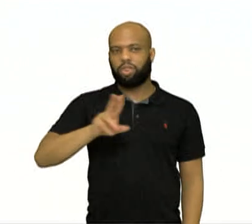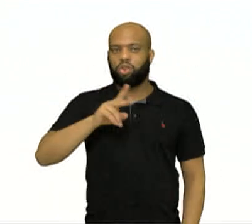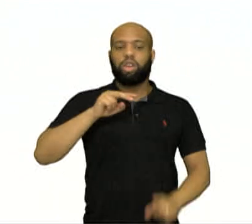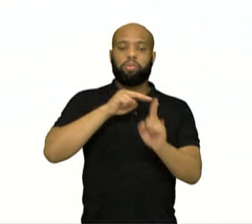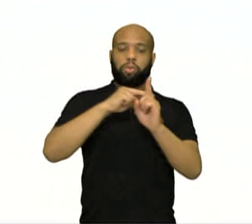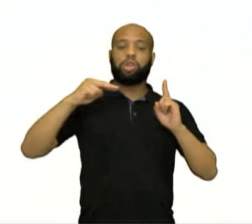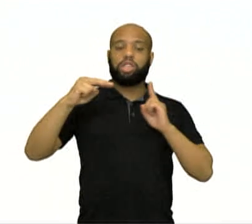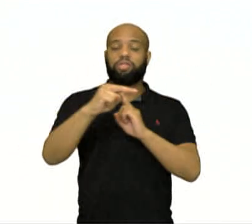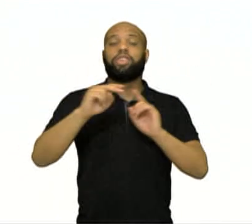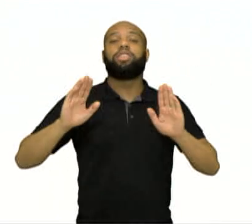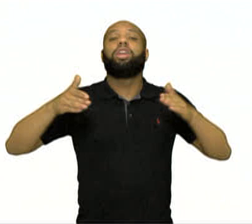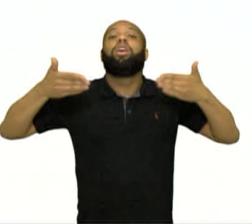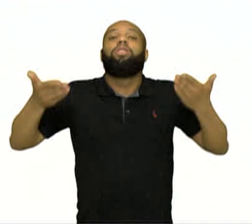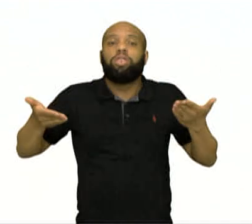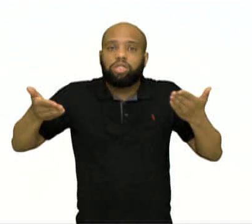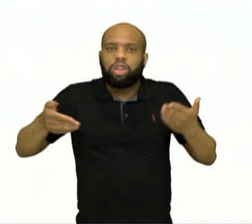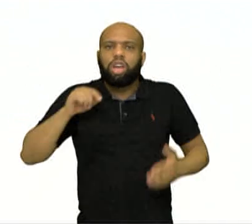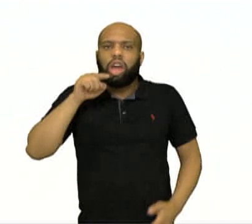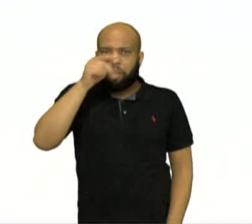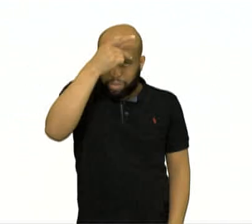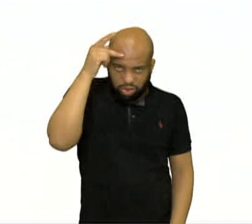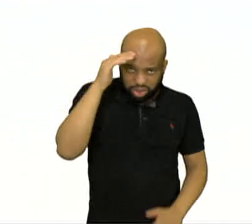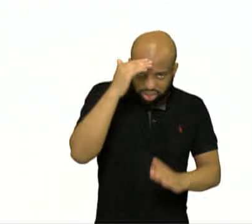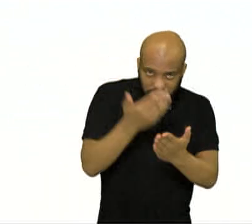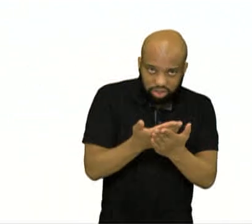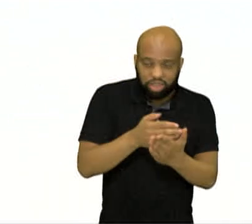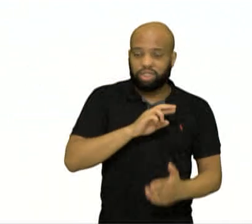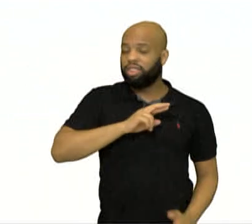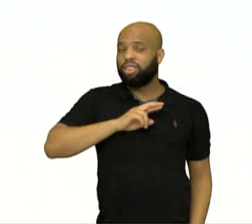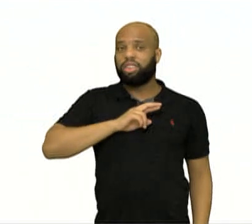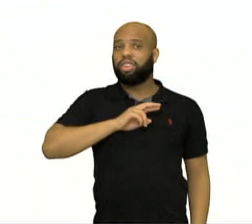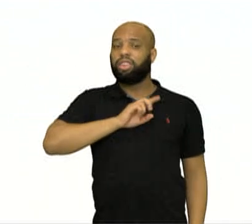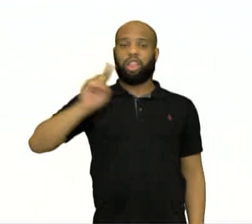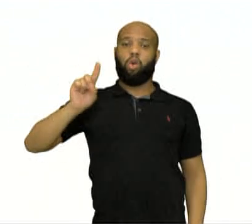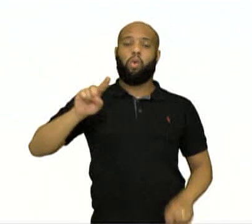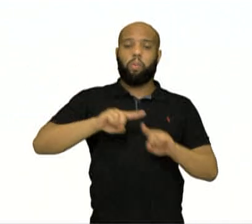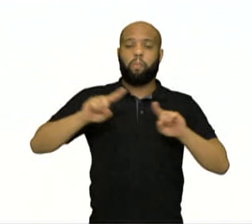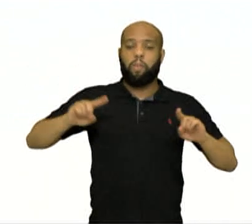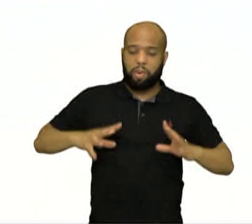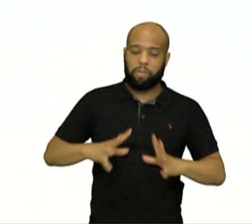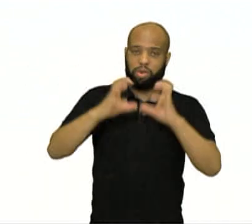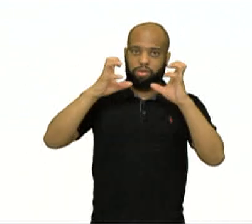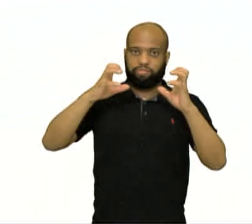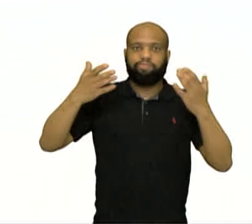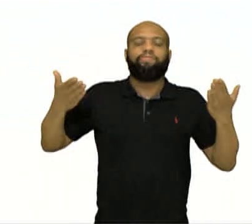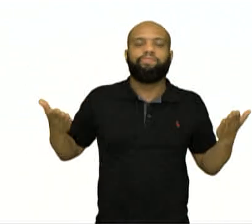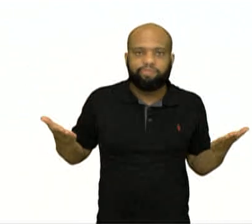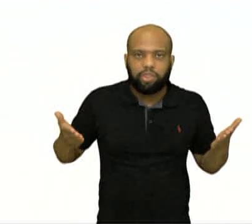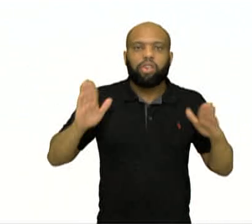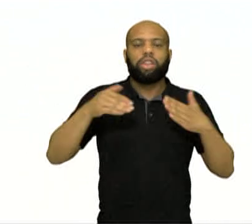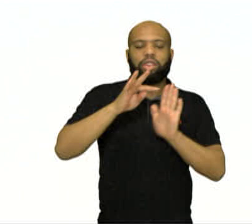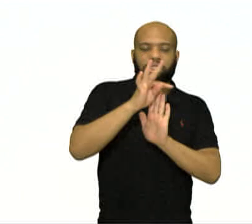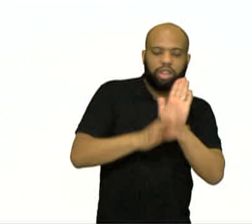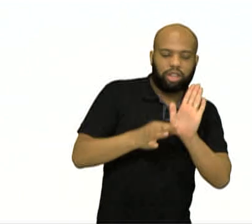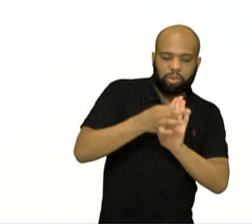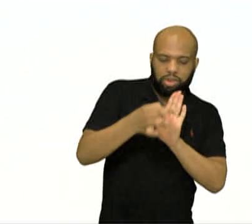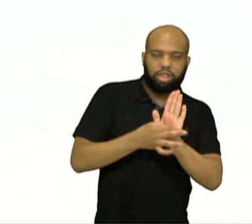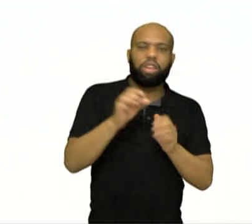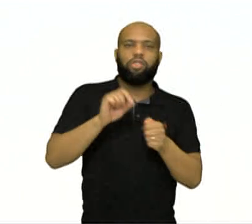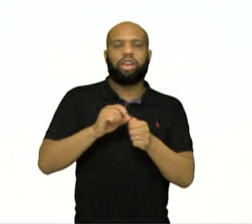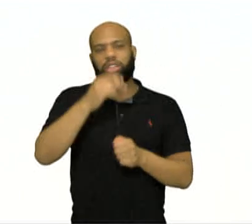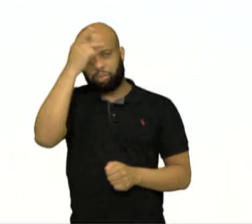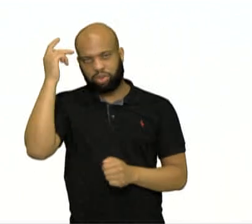vista ficou onde? Você convenceu? Não, mas brigou. E adiantou? Não, o artigo de opinião é para isso, para você convencer o